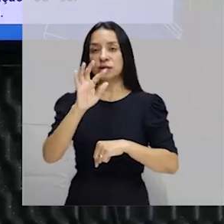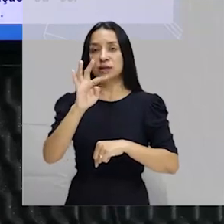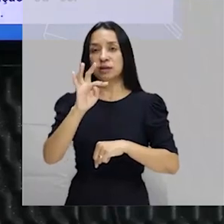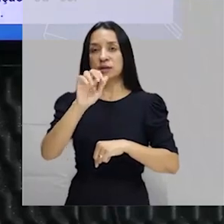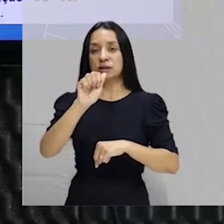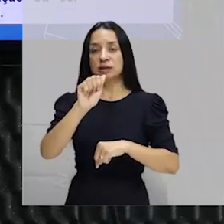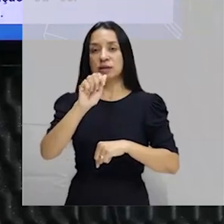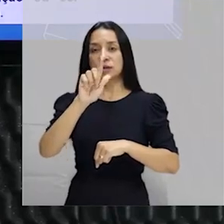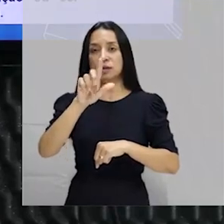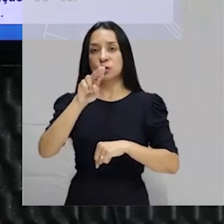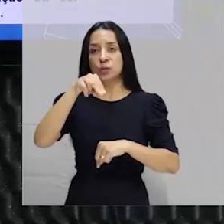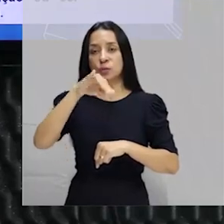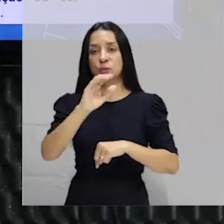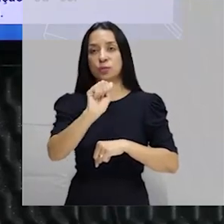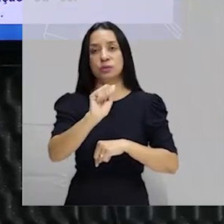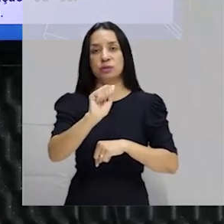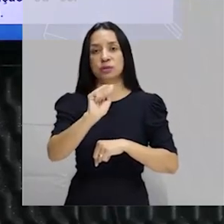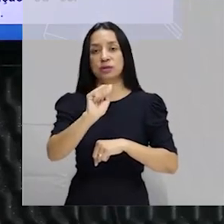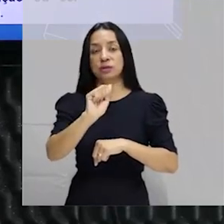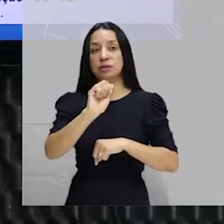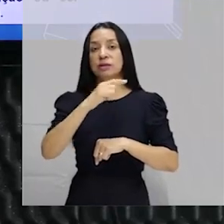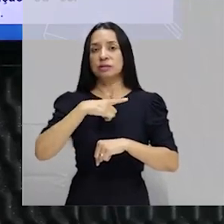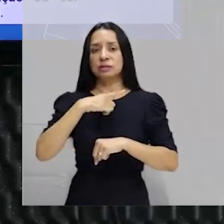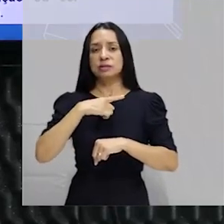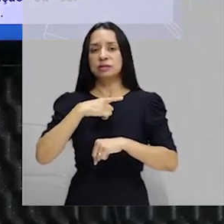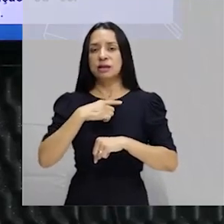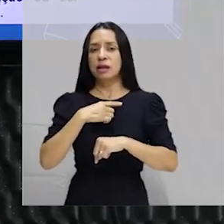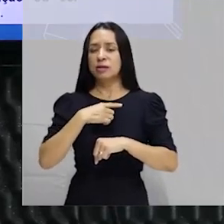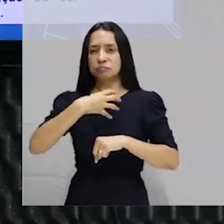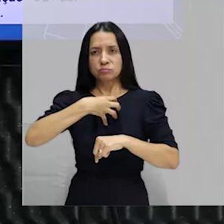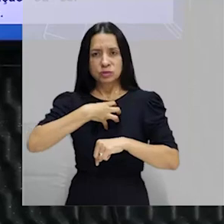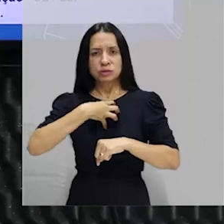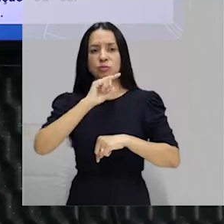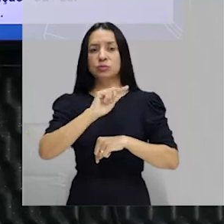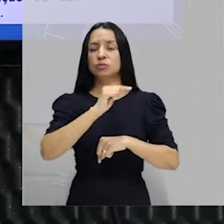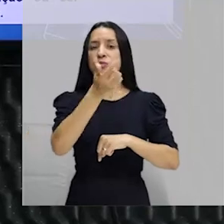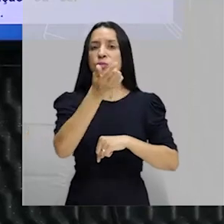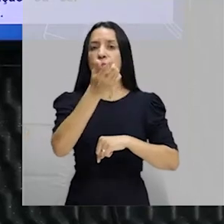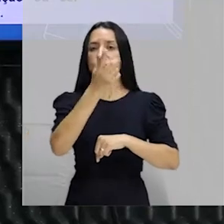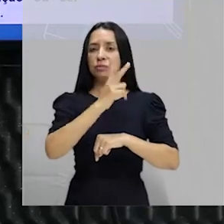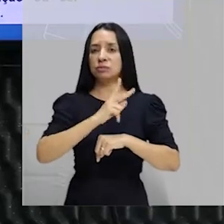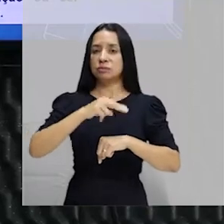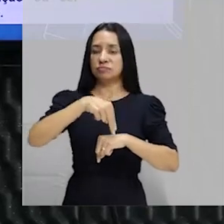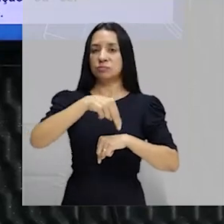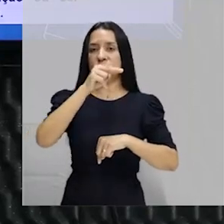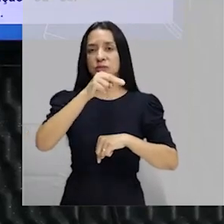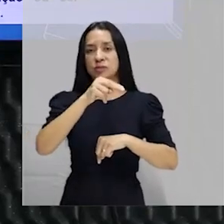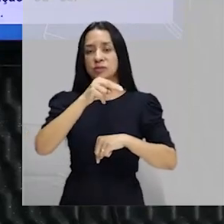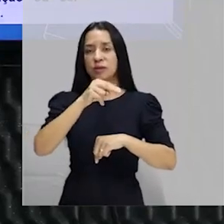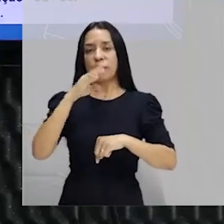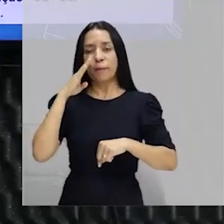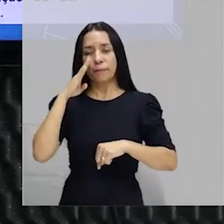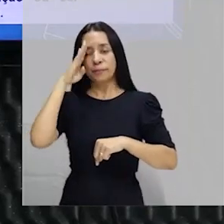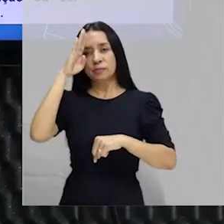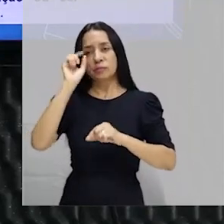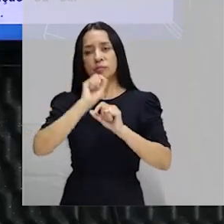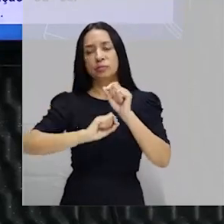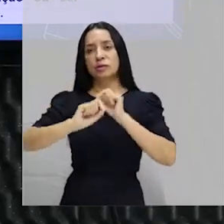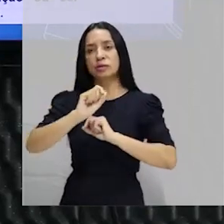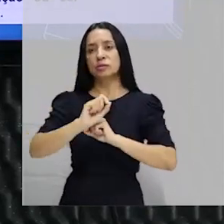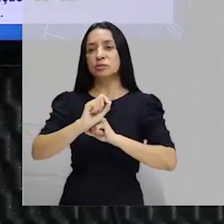mesmos laços culturais, identitários e que possuem um sentimento mútuo de pertencimento, ou seja, esse aqui é o meu grupo, esta é a